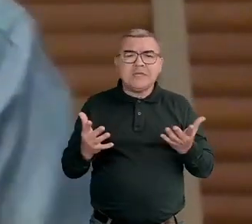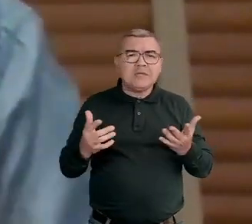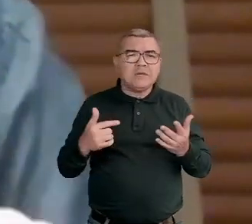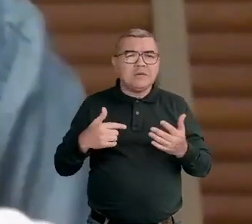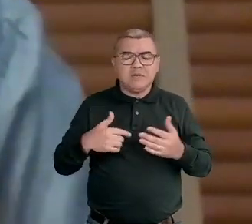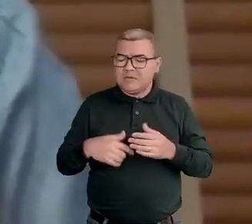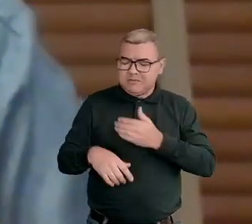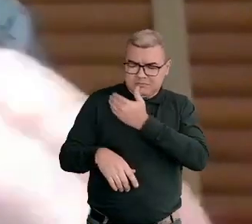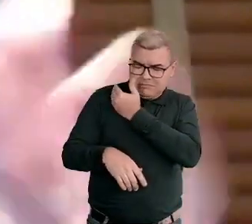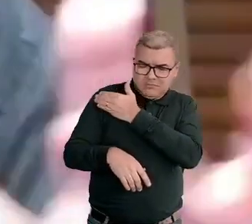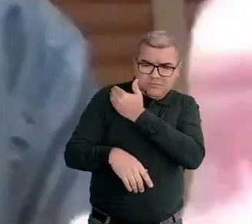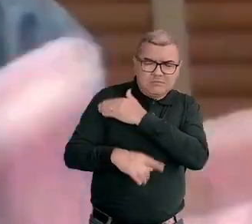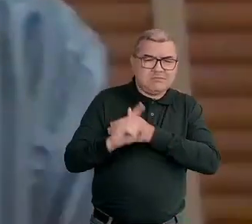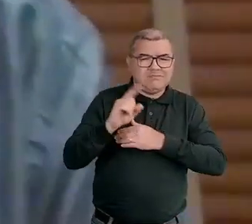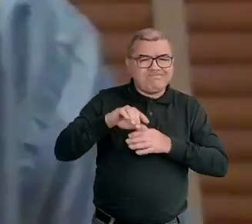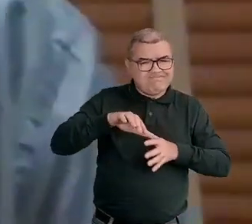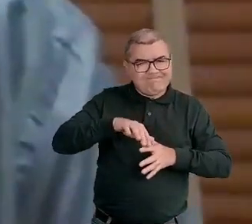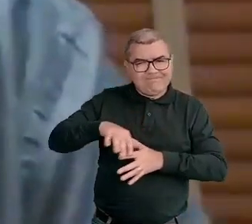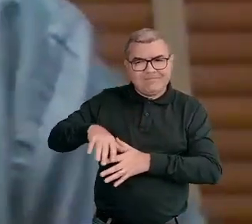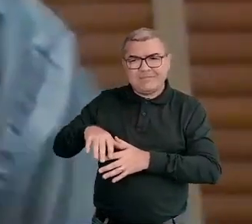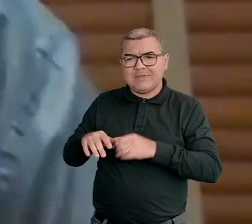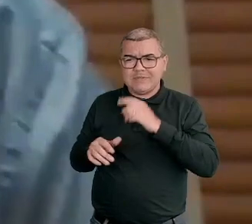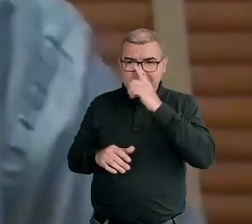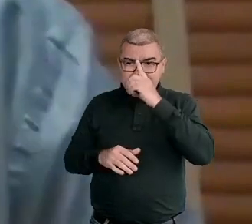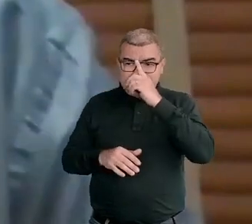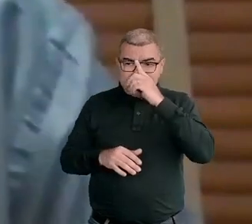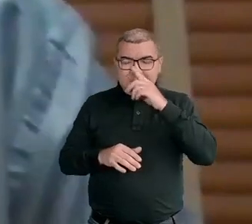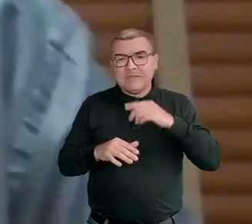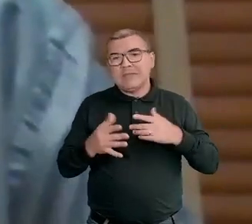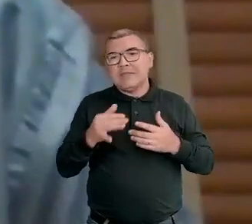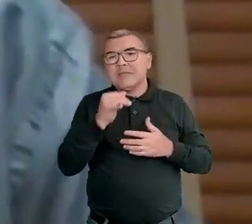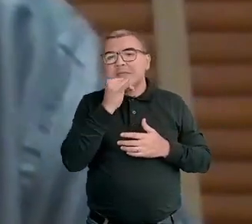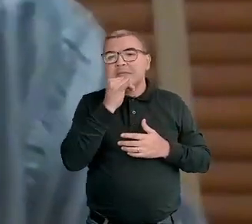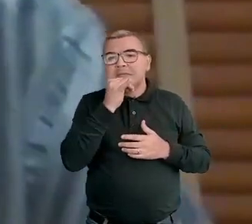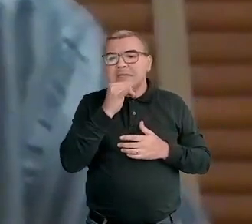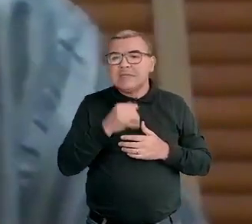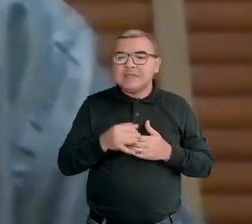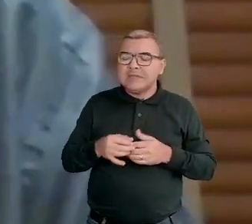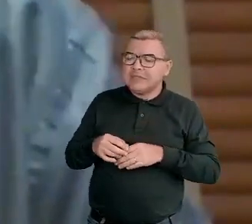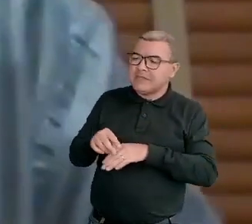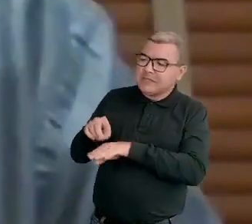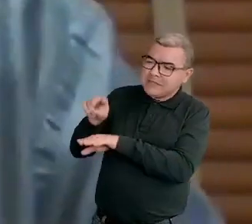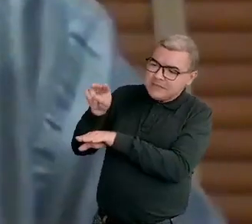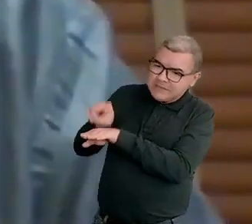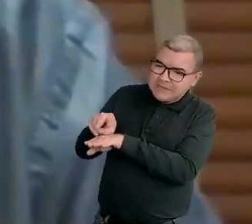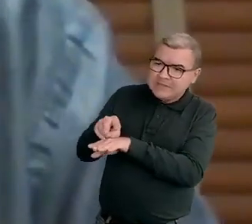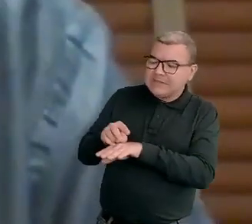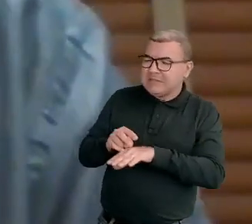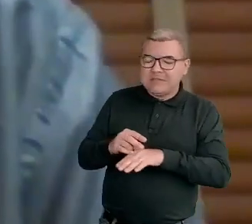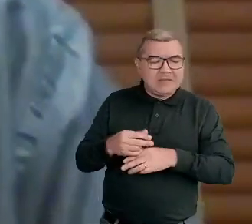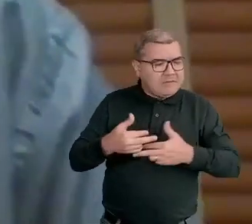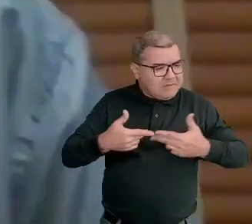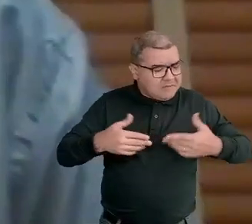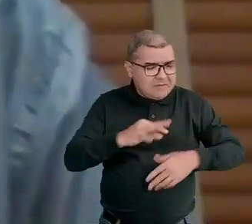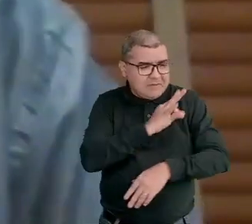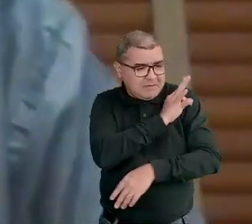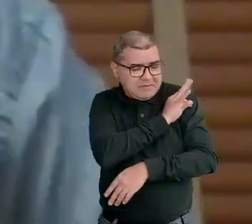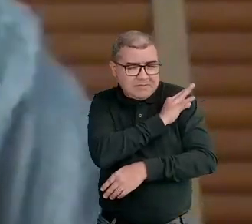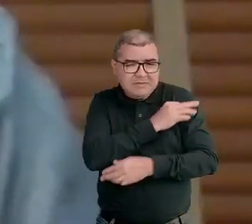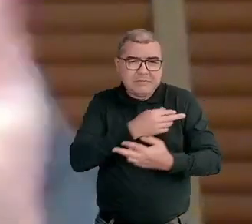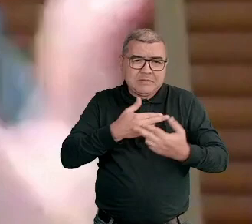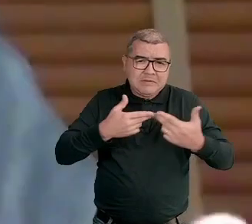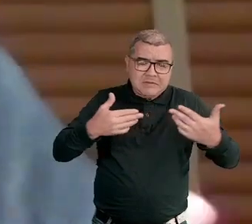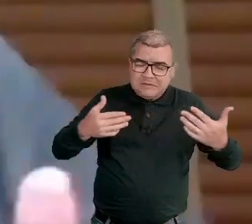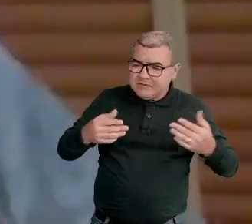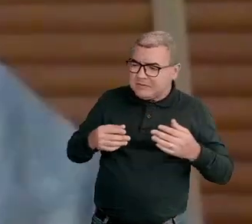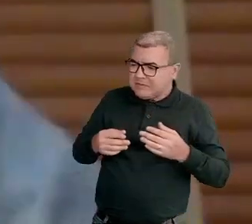medicina estudar o mecanismo de ação de um antihipertensivo, a técnica de intubação, porque isso